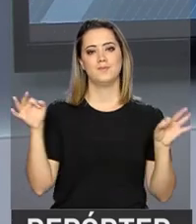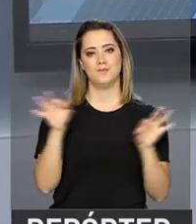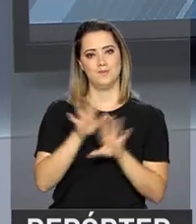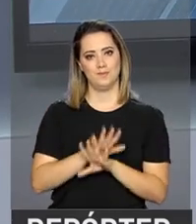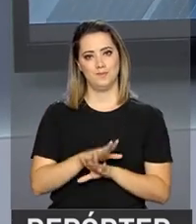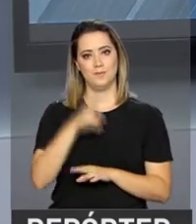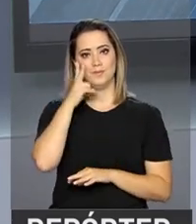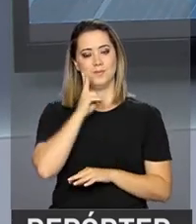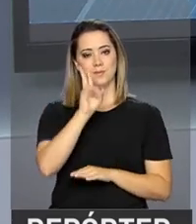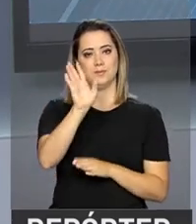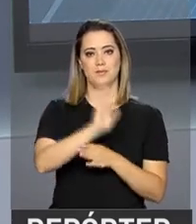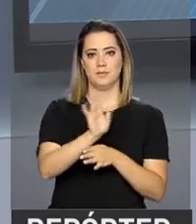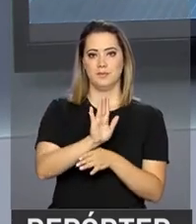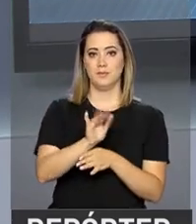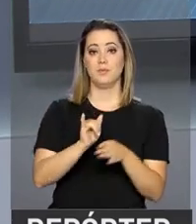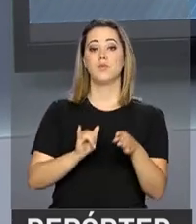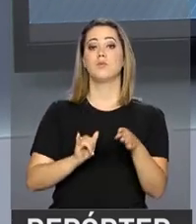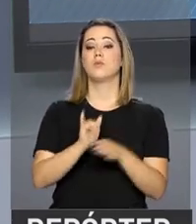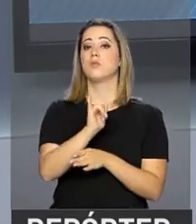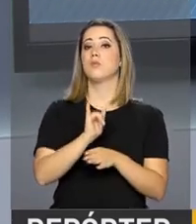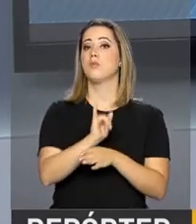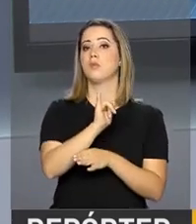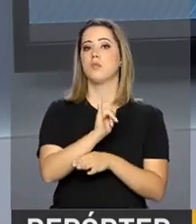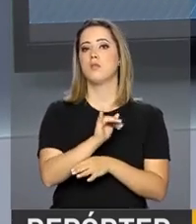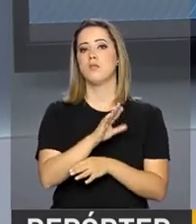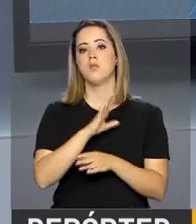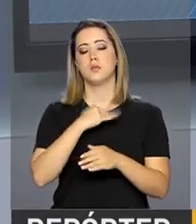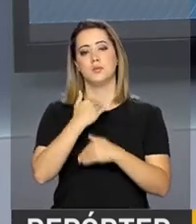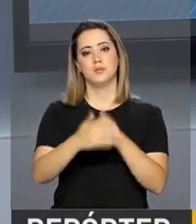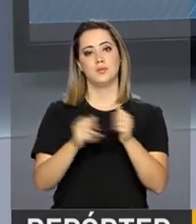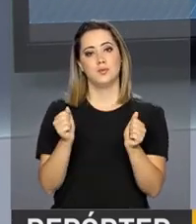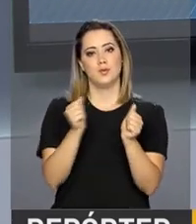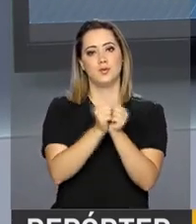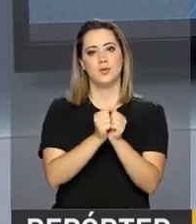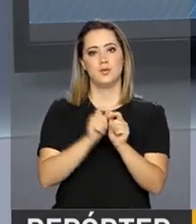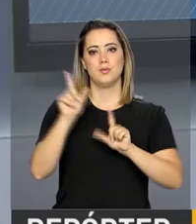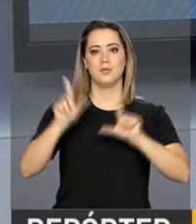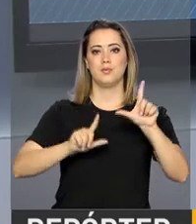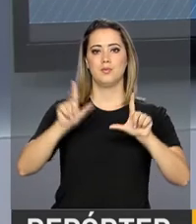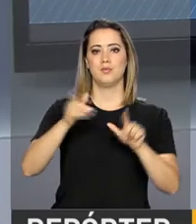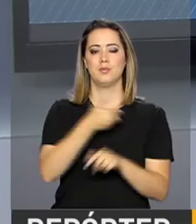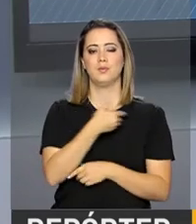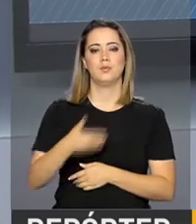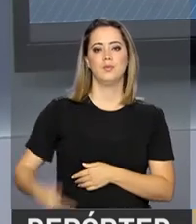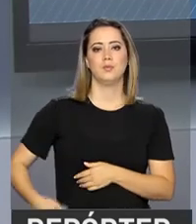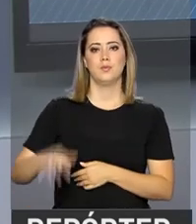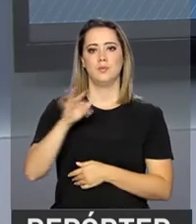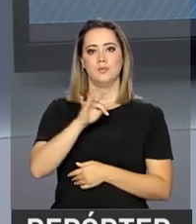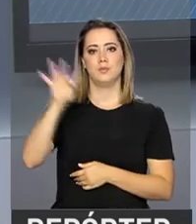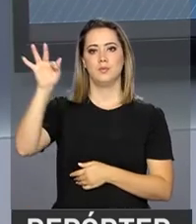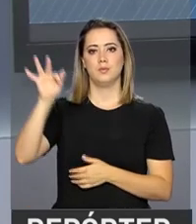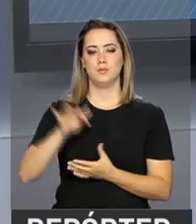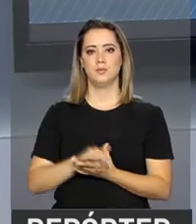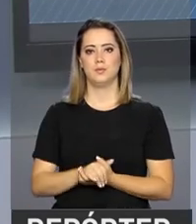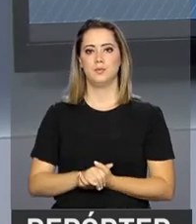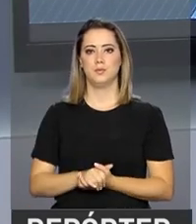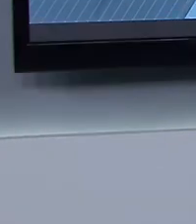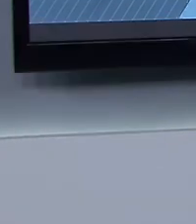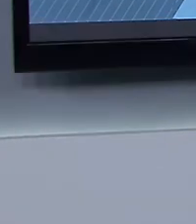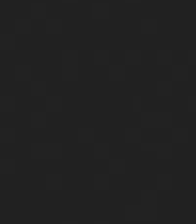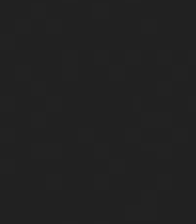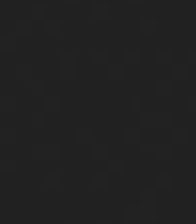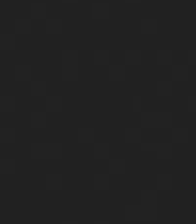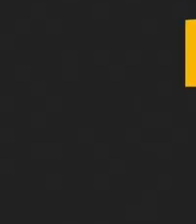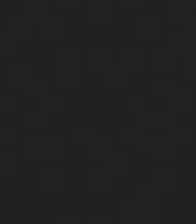aqui. Acompanhe a nossa programação também na internet e continue com a gente aqui na NBR, a TV do Governo Federal.